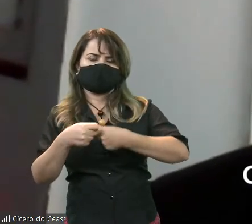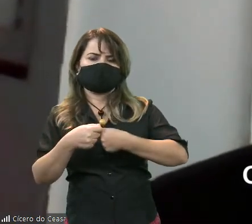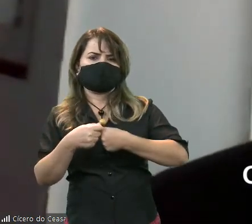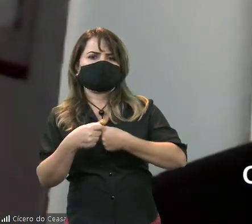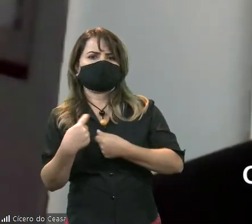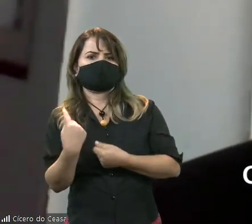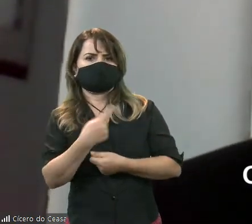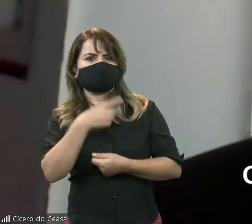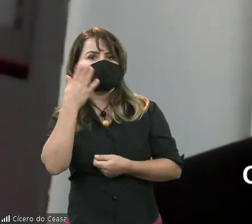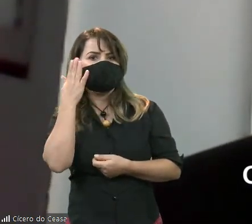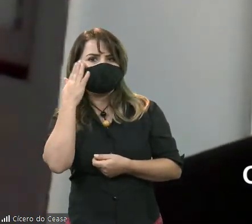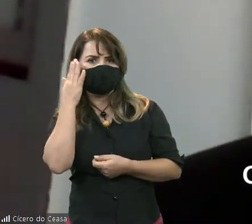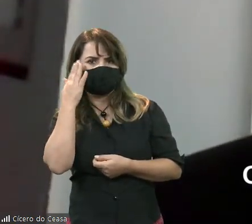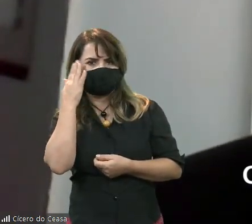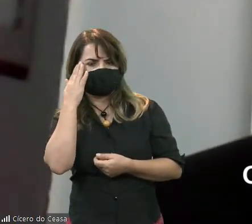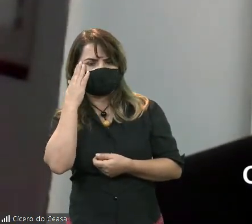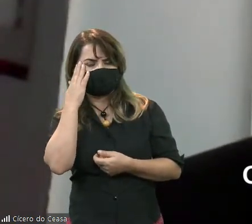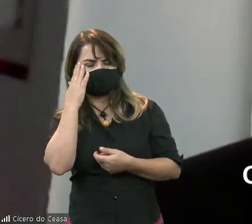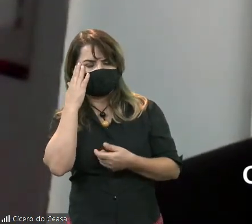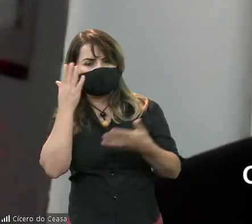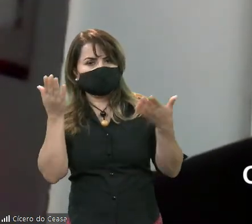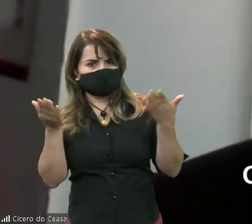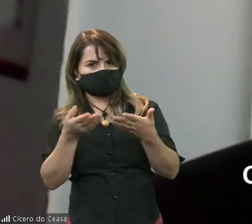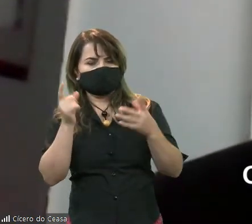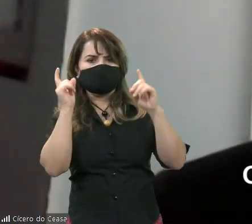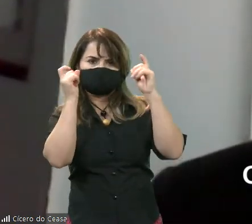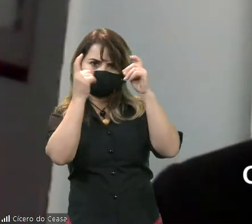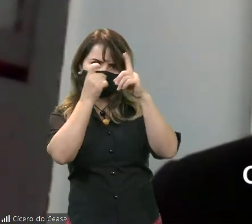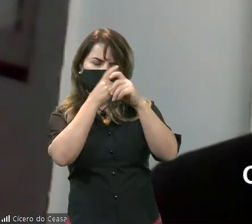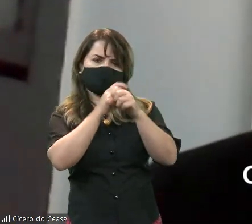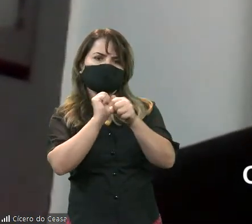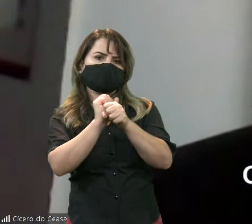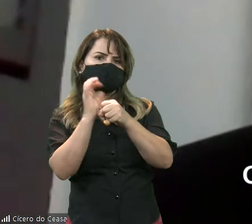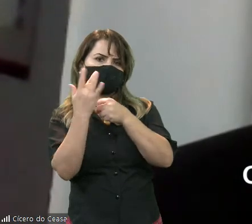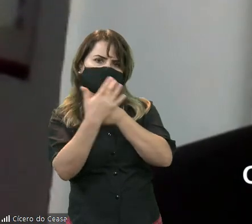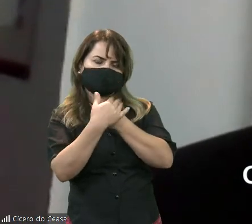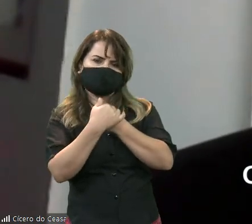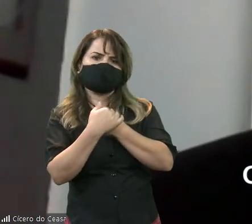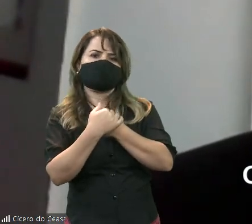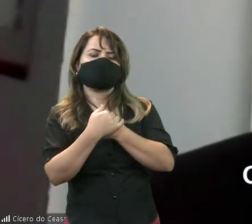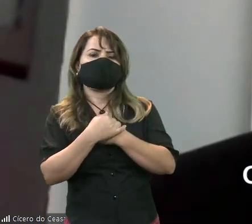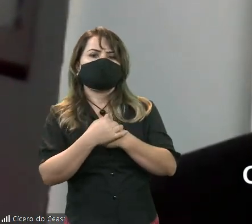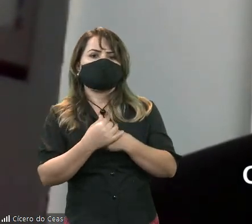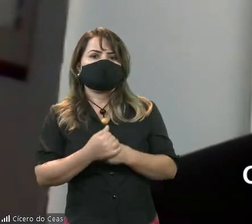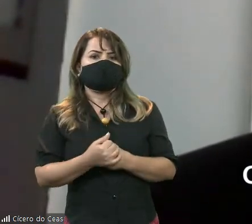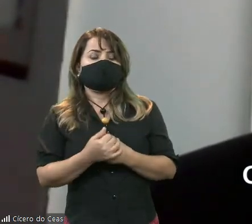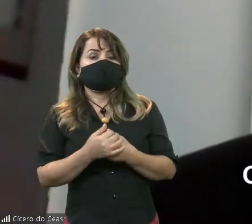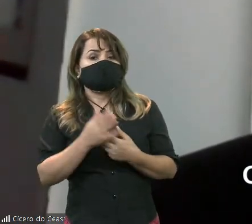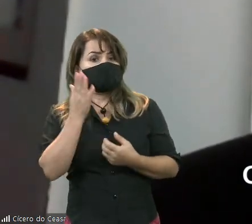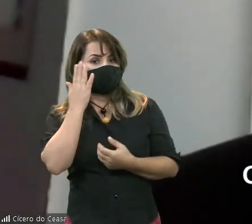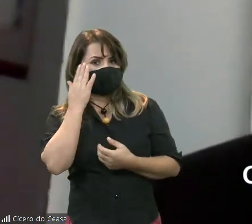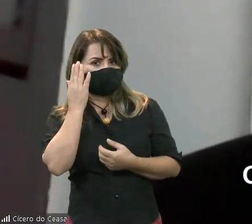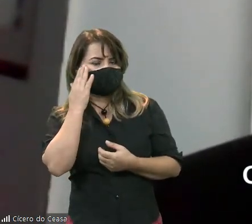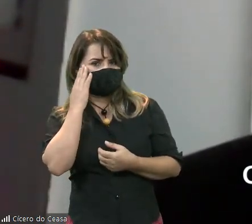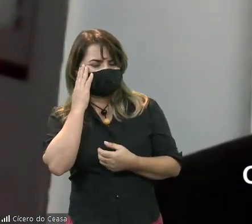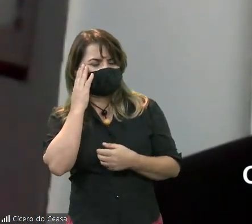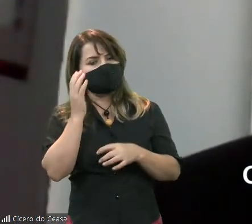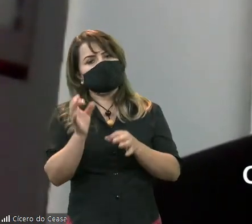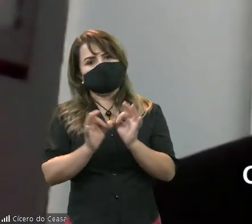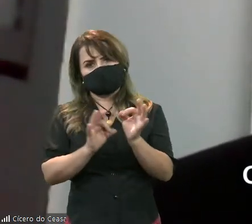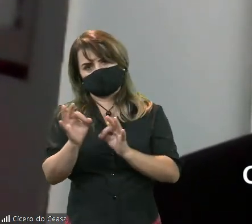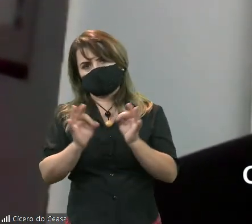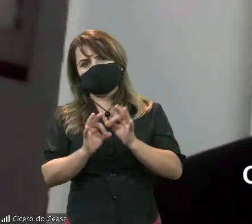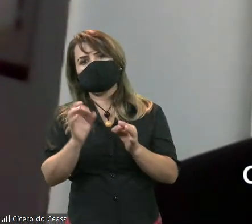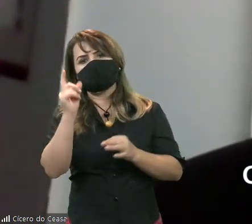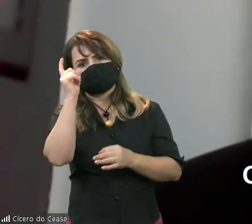que no momento que nós estamos passando, as concretizações desses projetos